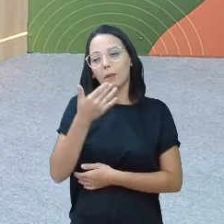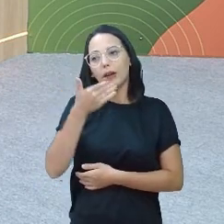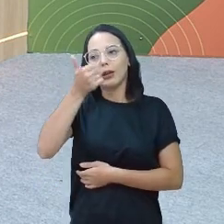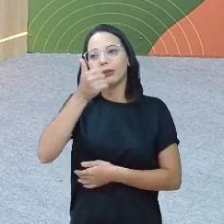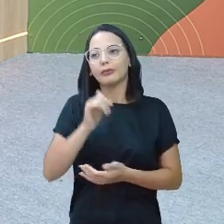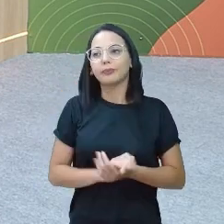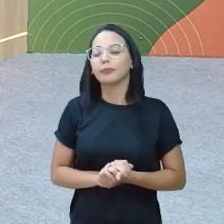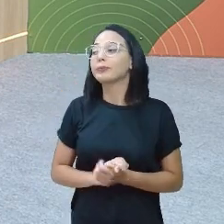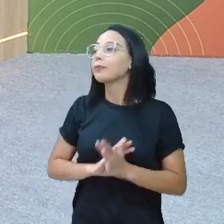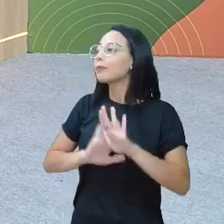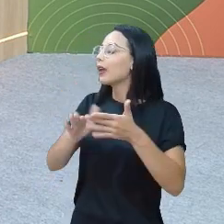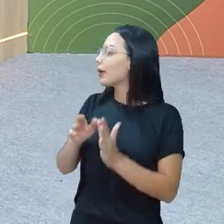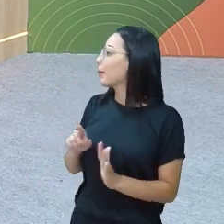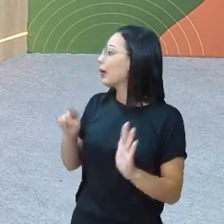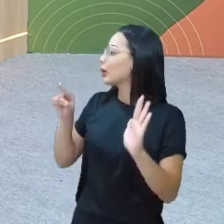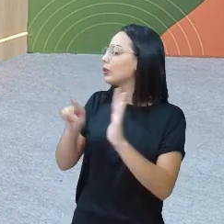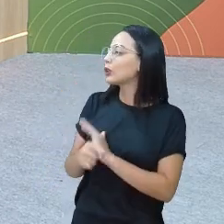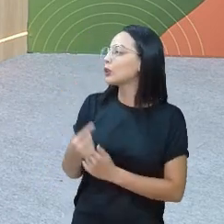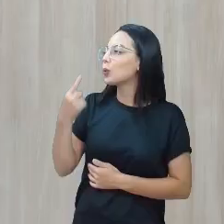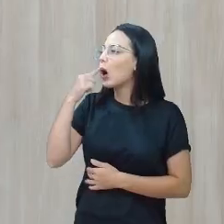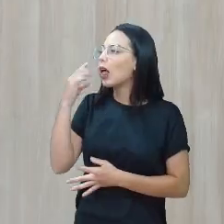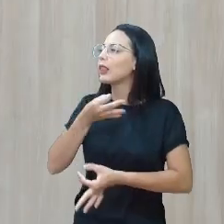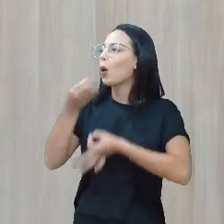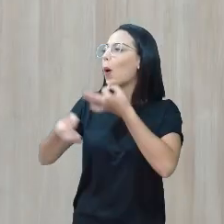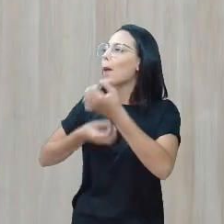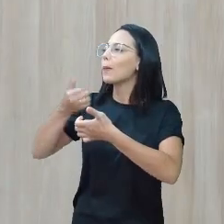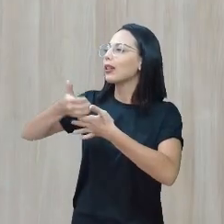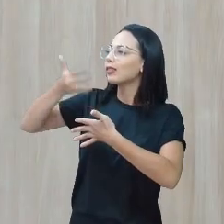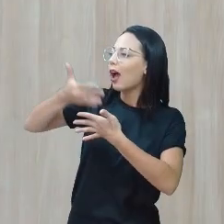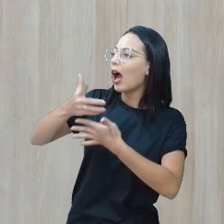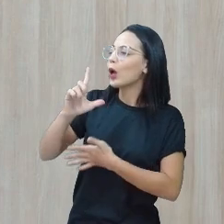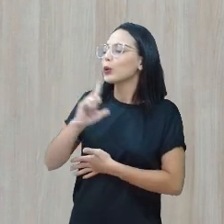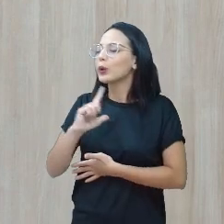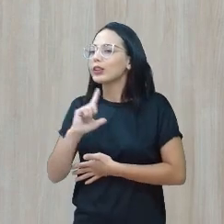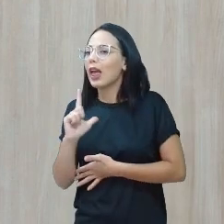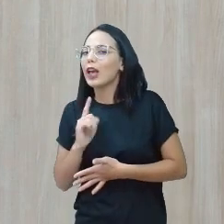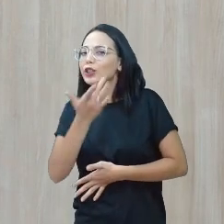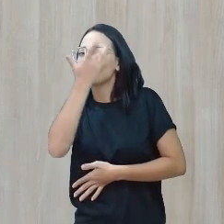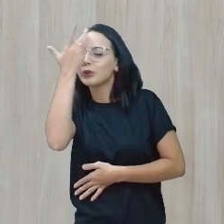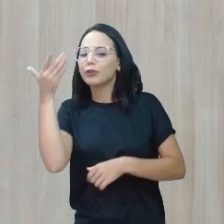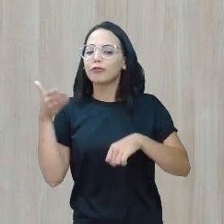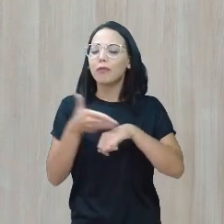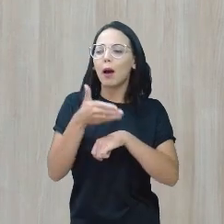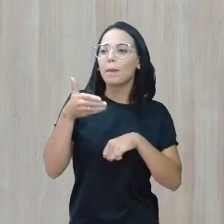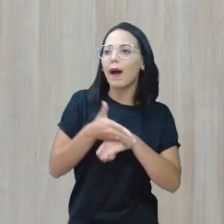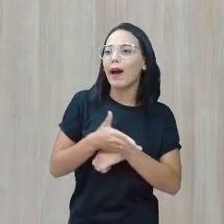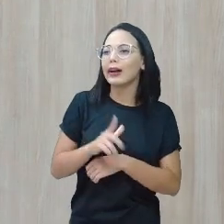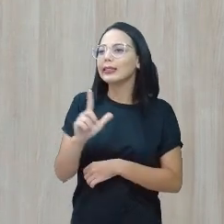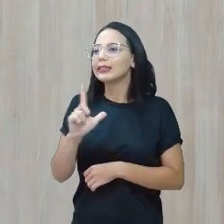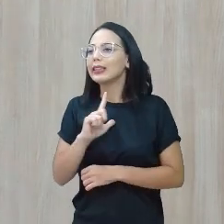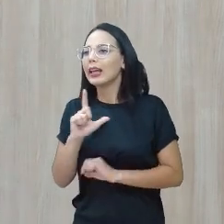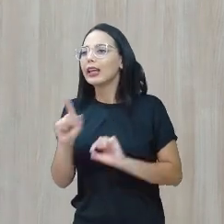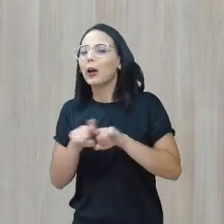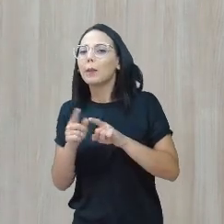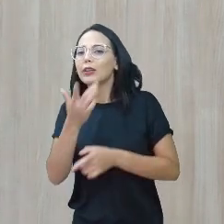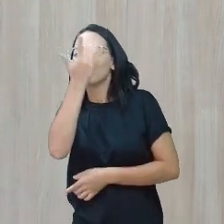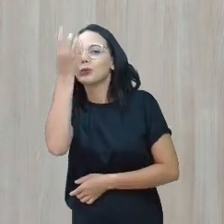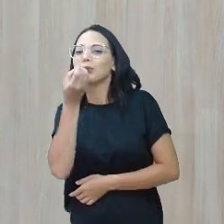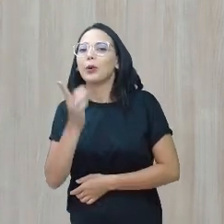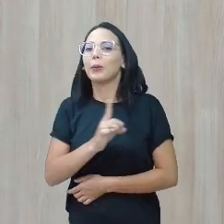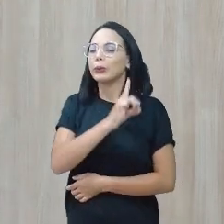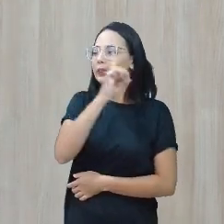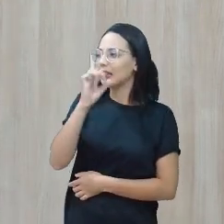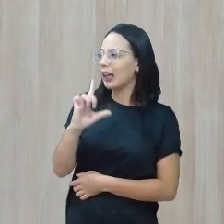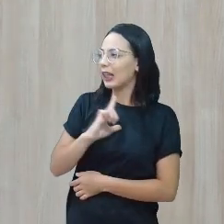E aí, Nádia? Será que a gente tem um comentário dos meninos? Até agora tem mais gente participando, tem mais gente que deu bom dia e está por